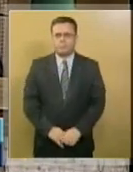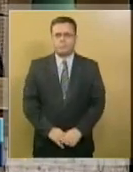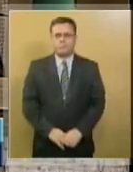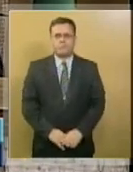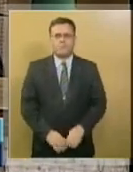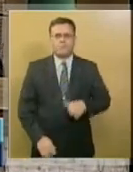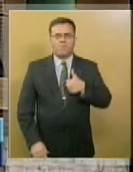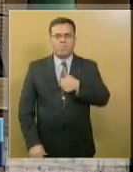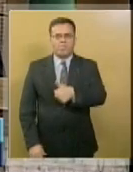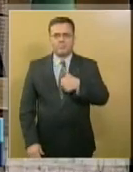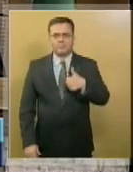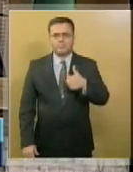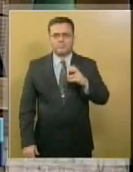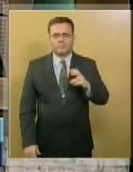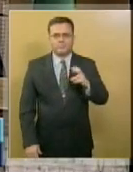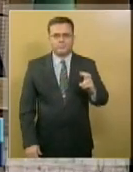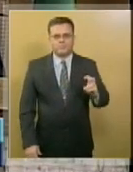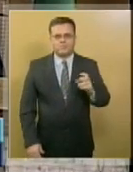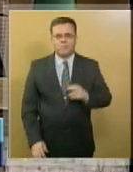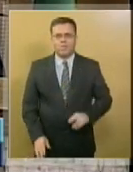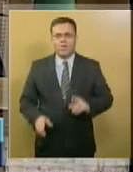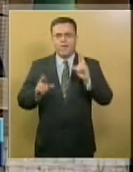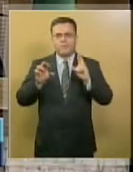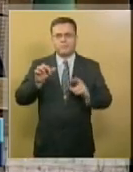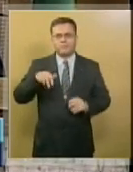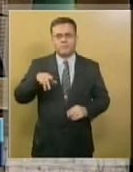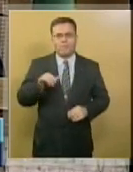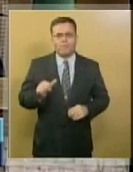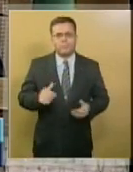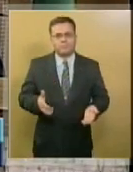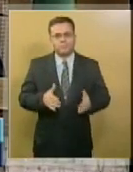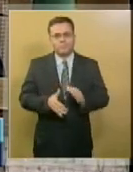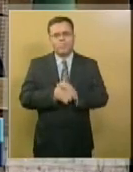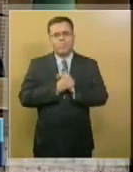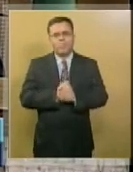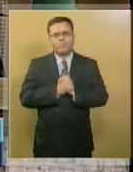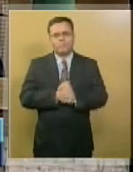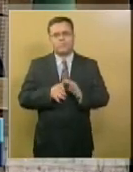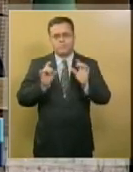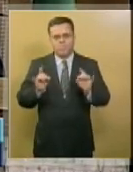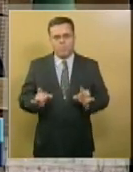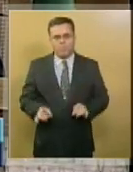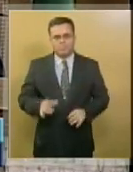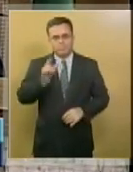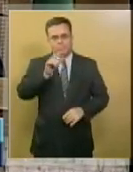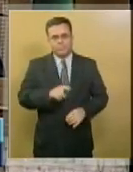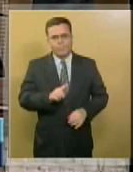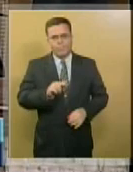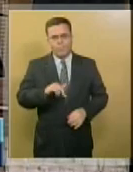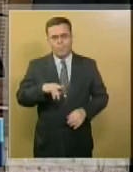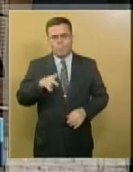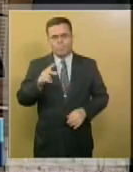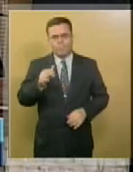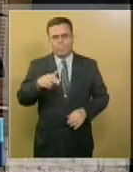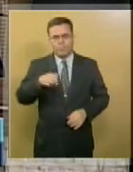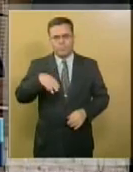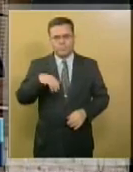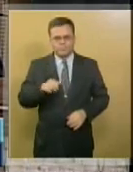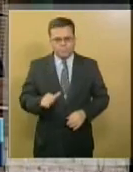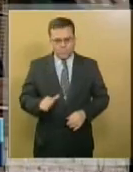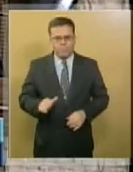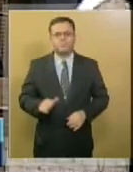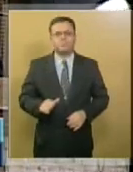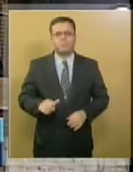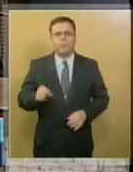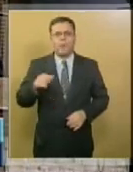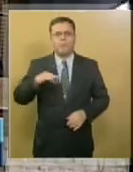Requerimento 1155, de autoria da deputada Ana Lúcia. Congratulações à ilustríssima senhora Gilvânia de Jesus Passo dos